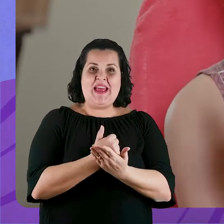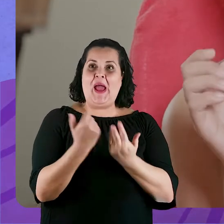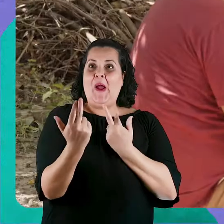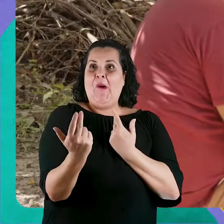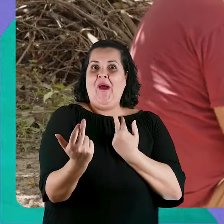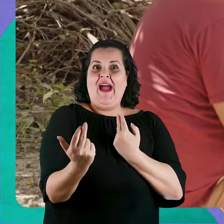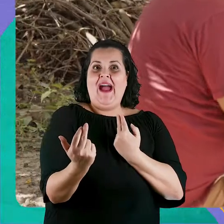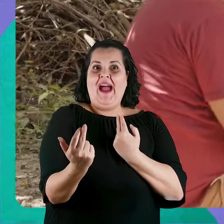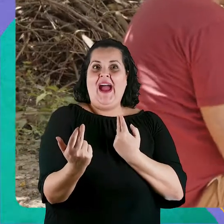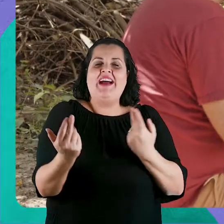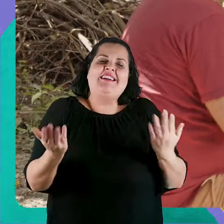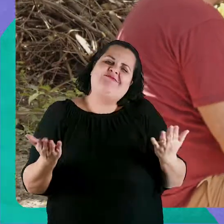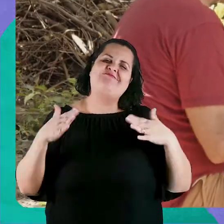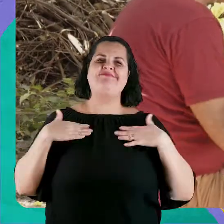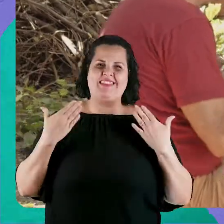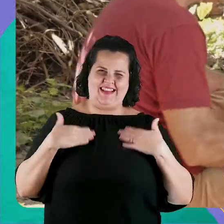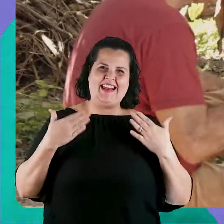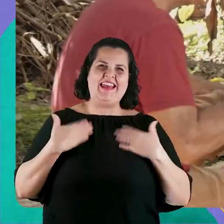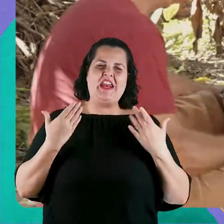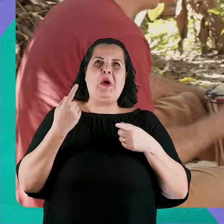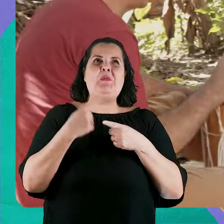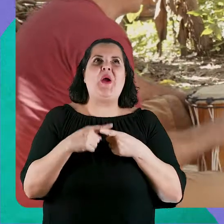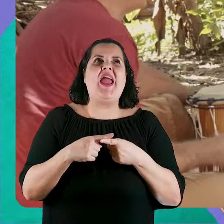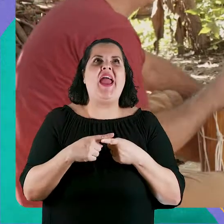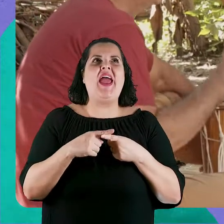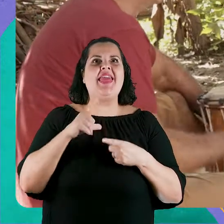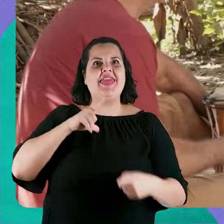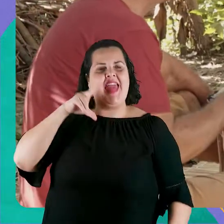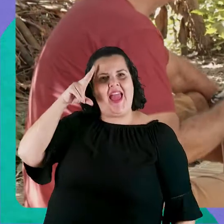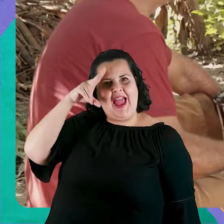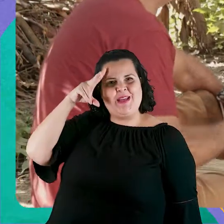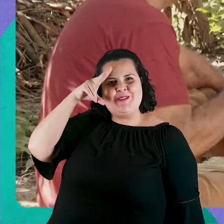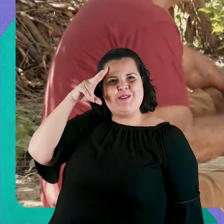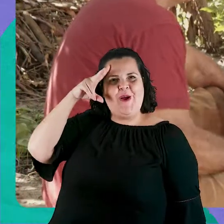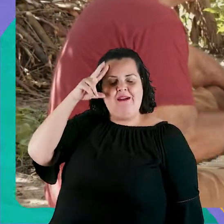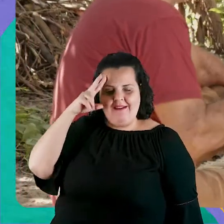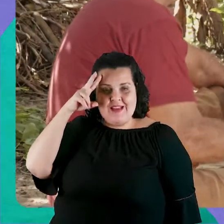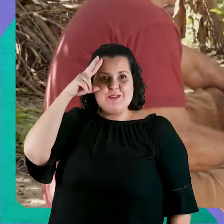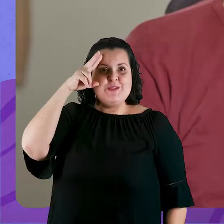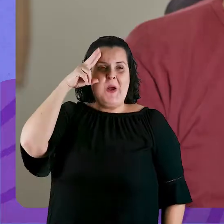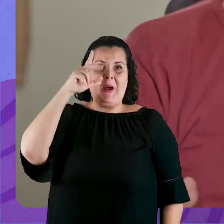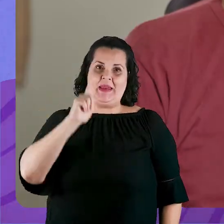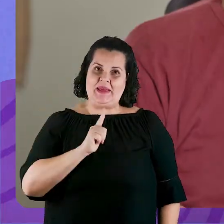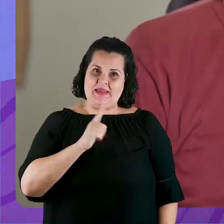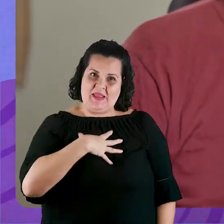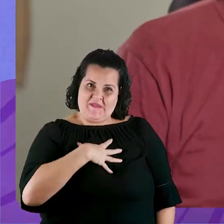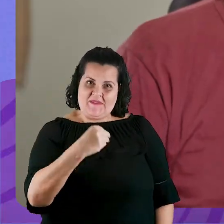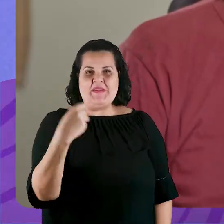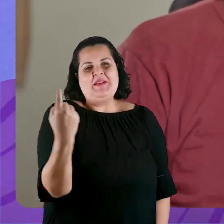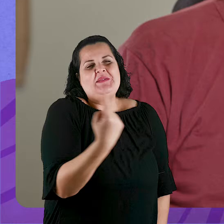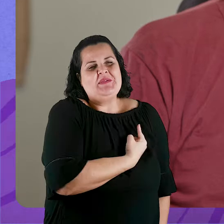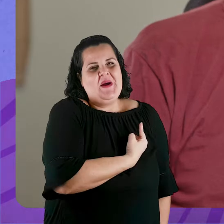tudo. E é uma alegria muito grande a gente construir uma história. E quando essa história, né, envolve um filho da gente,